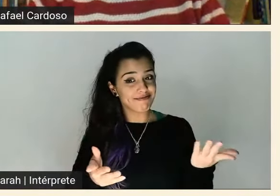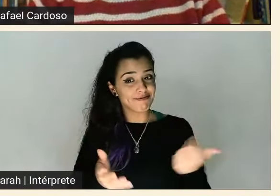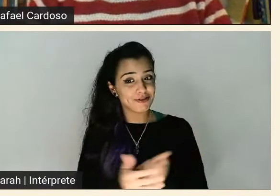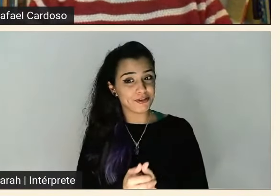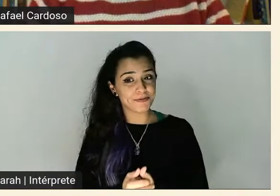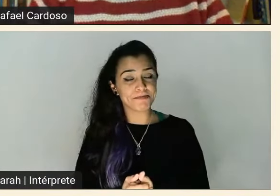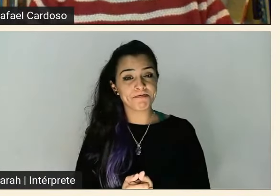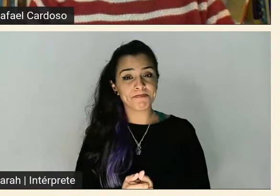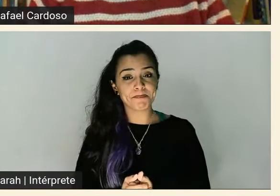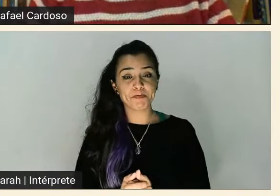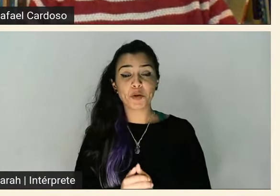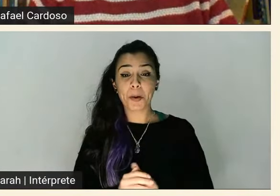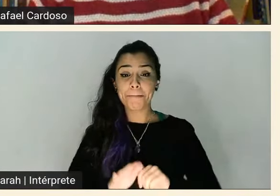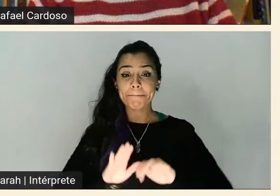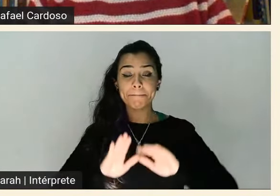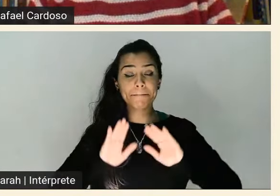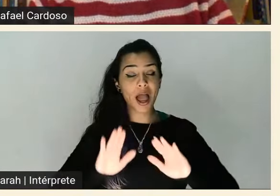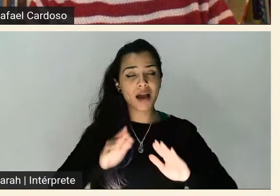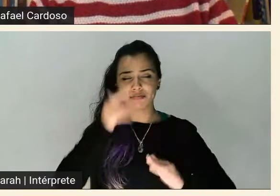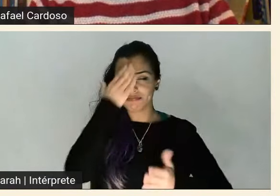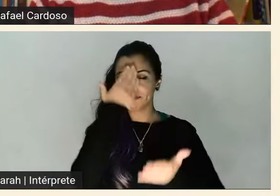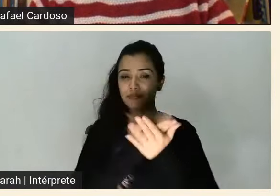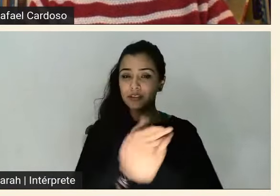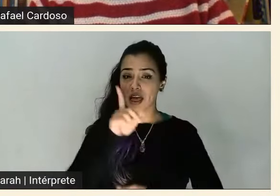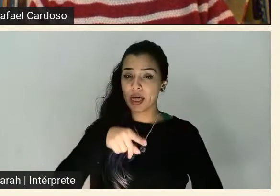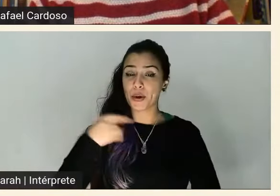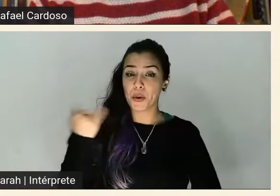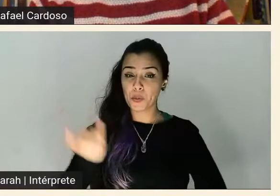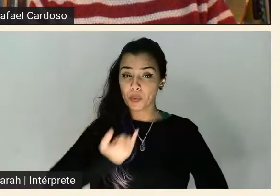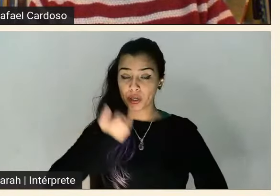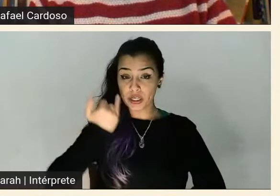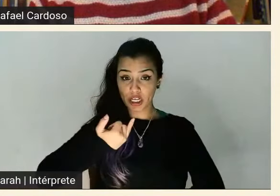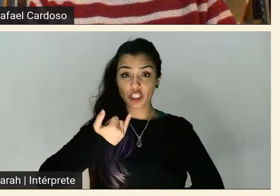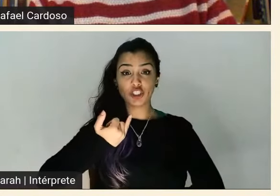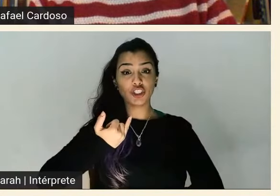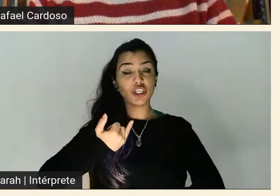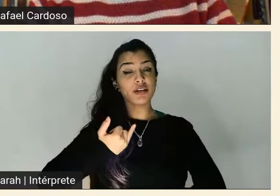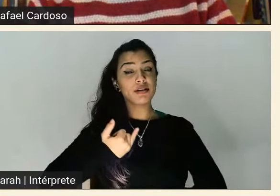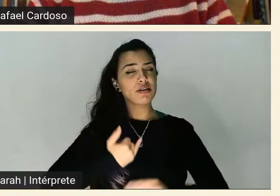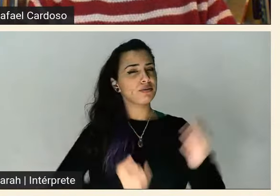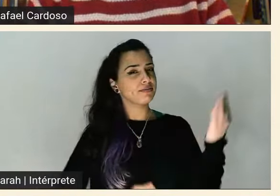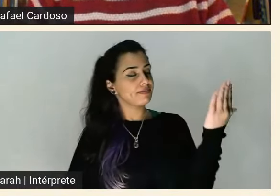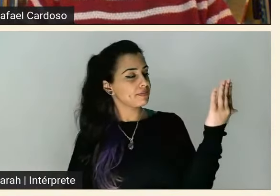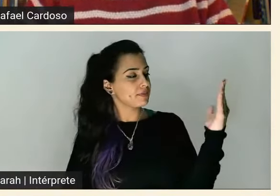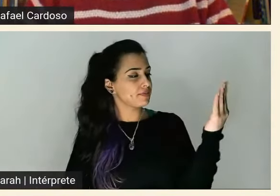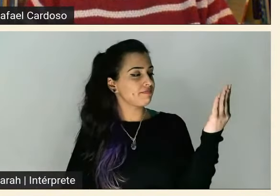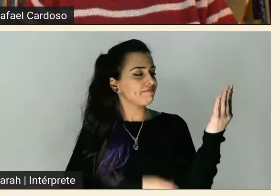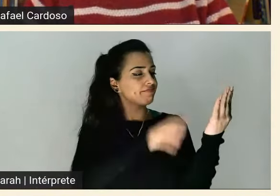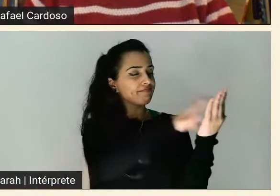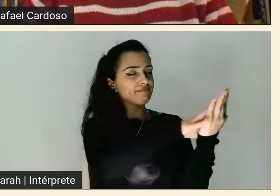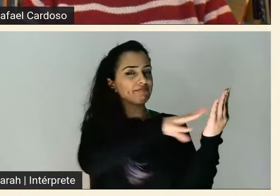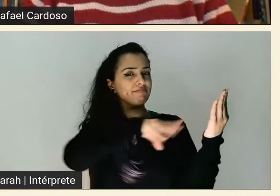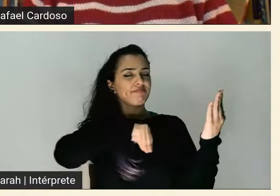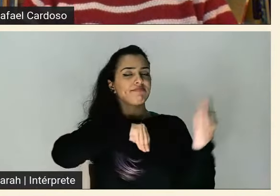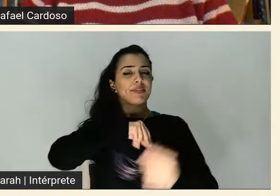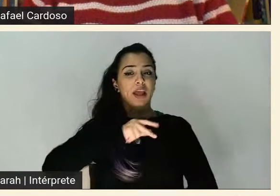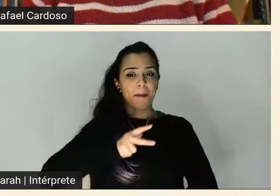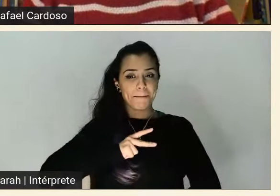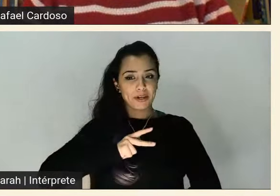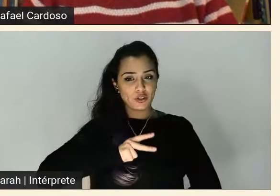Mas eu acho importante que esse espelho seja pessoal em primeiro